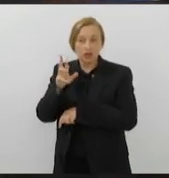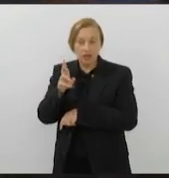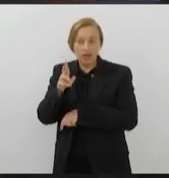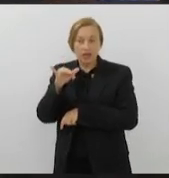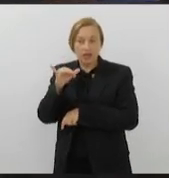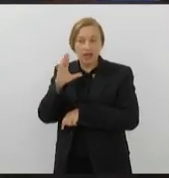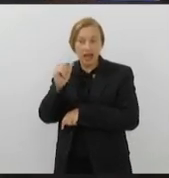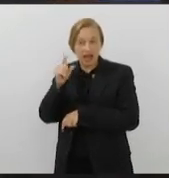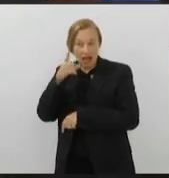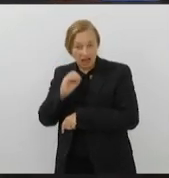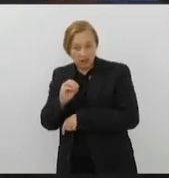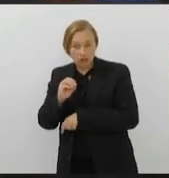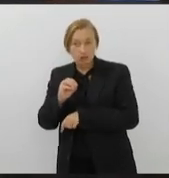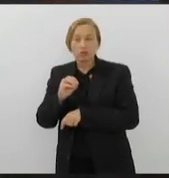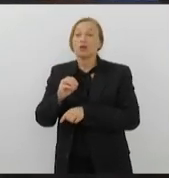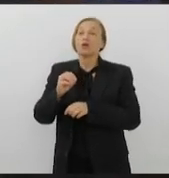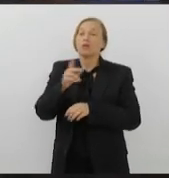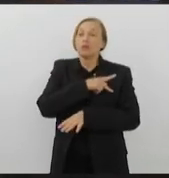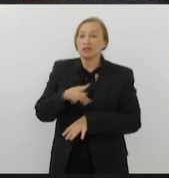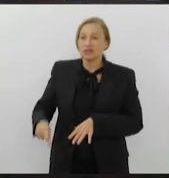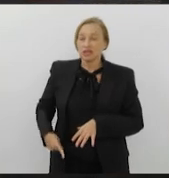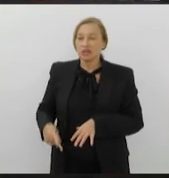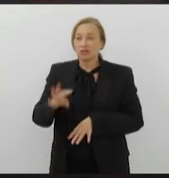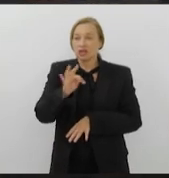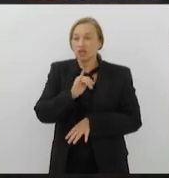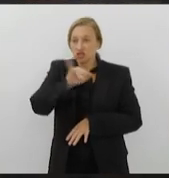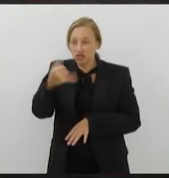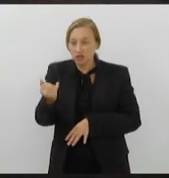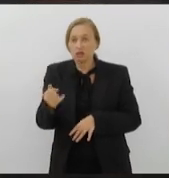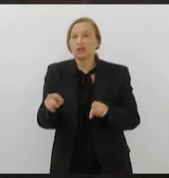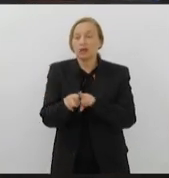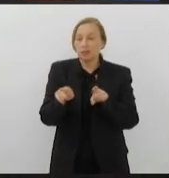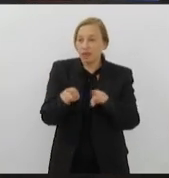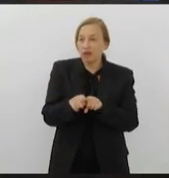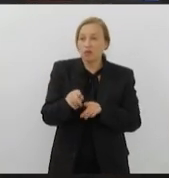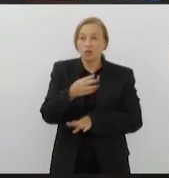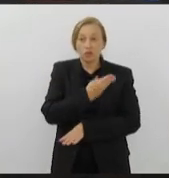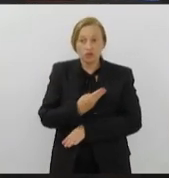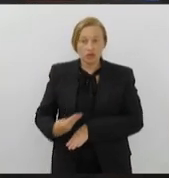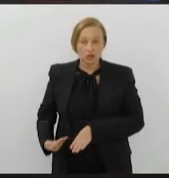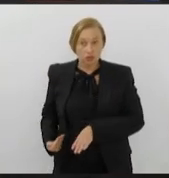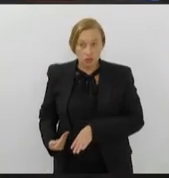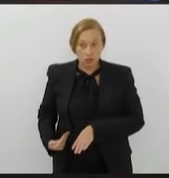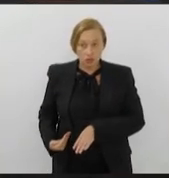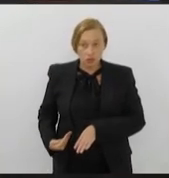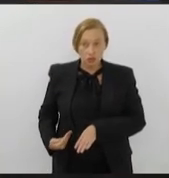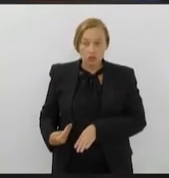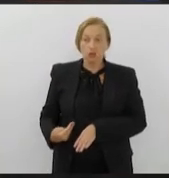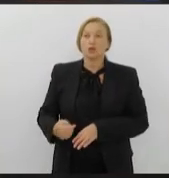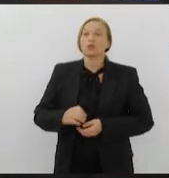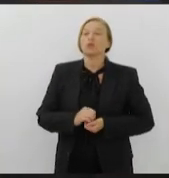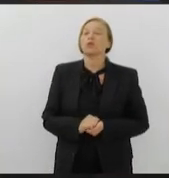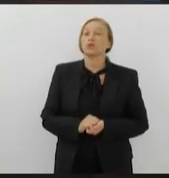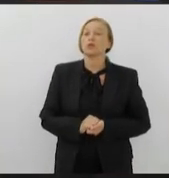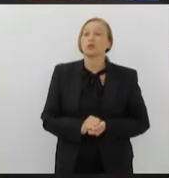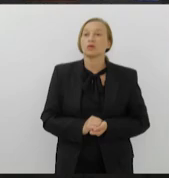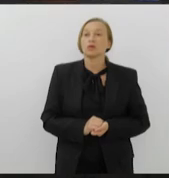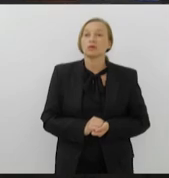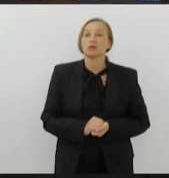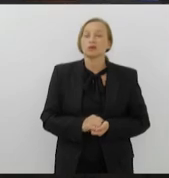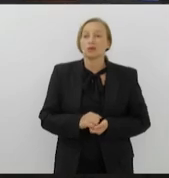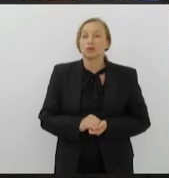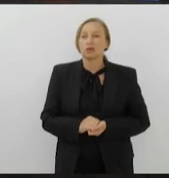do TJ, ao Procurador-Geral de Justiça, ao governador Cláudio Castro, porque, de fato, em especial, repito, da conselheira